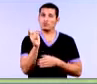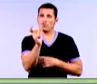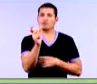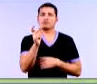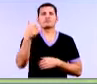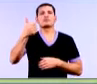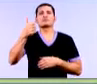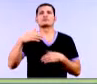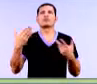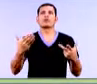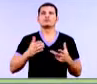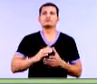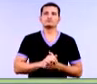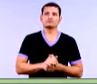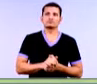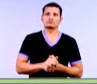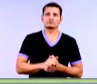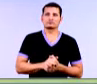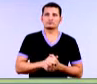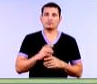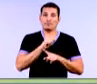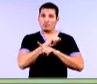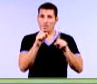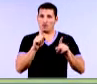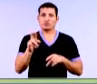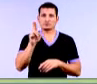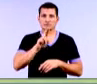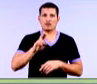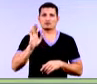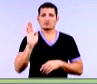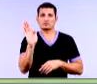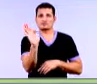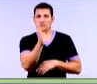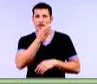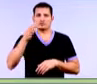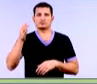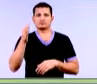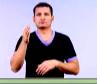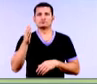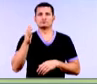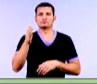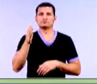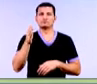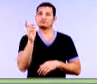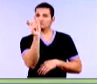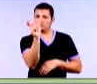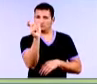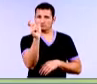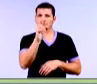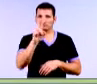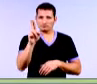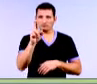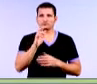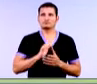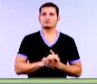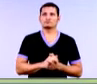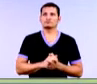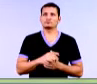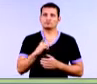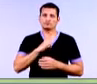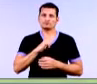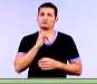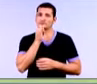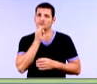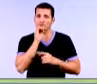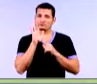deles, não usar espaço na definição dos nomes. Então, a gente tem um exemplo daqui a